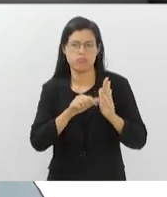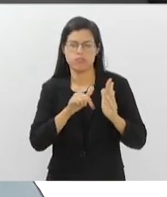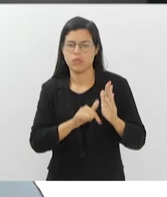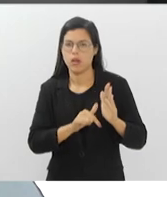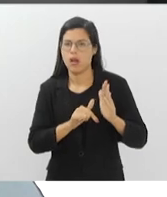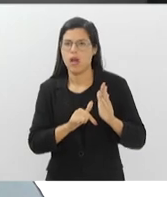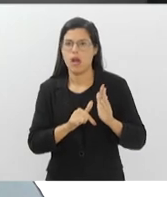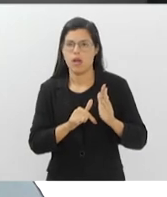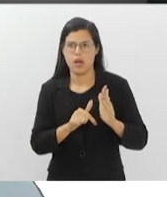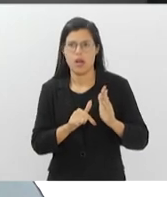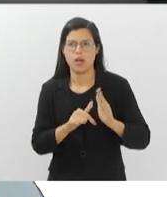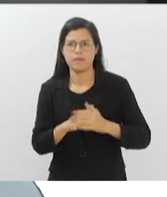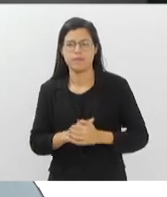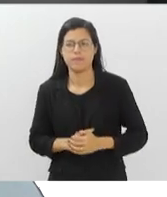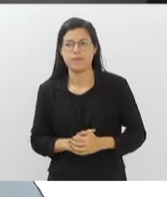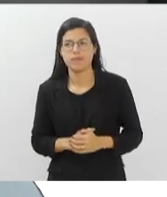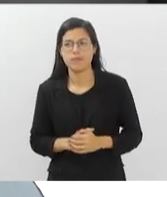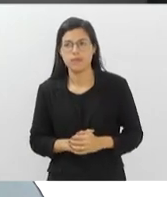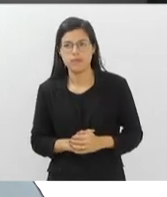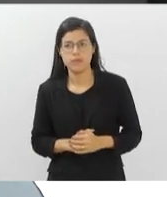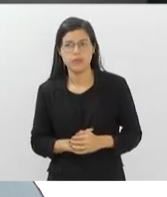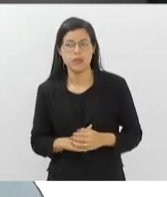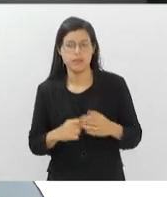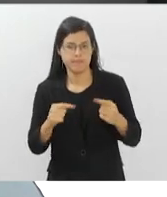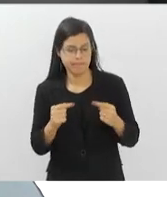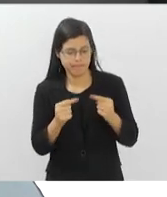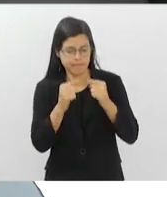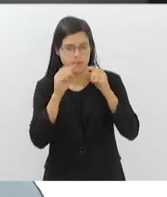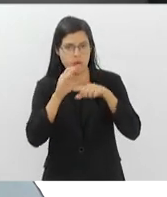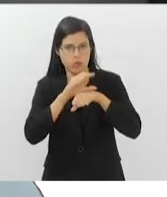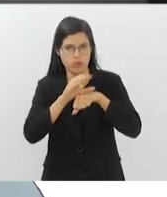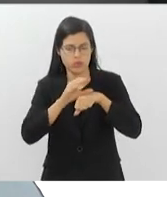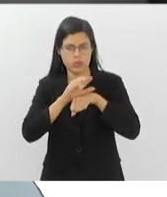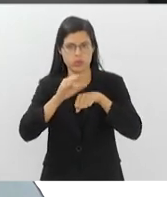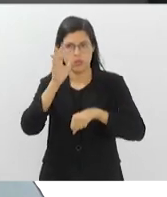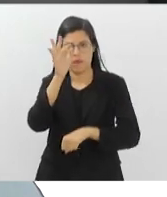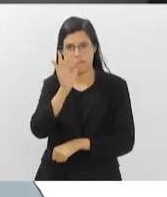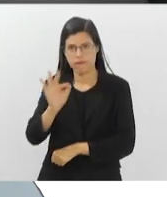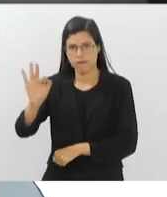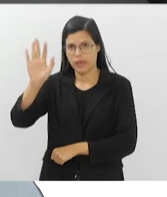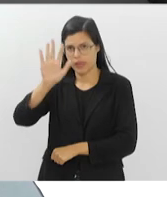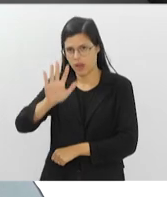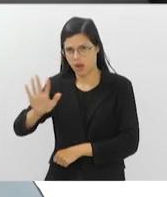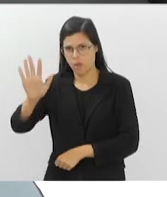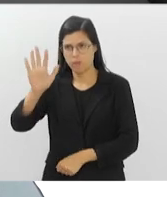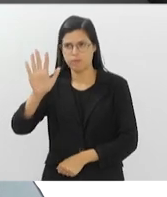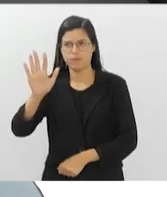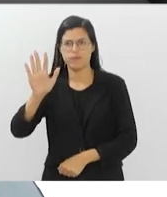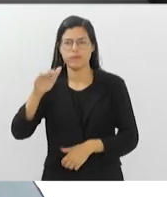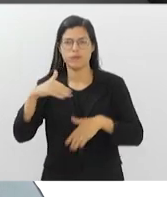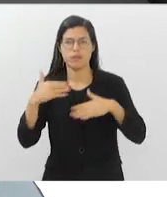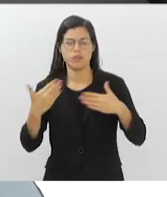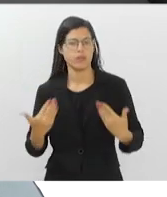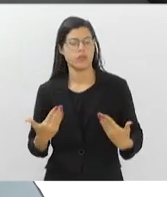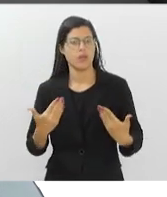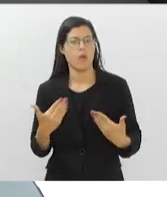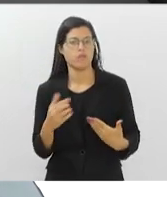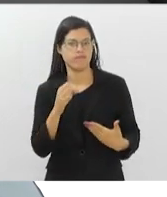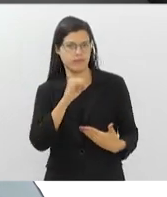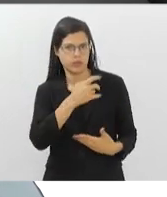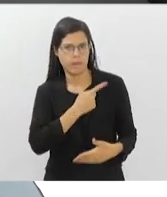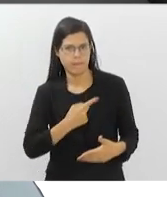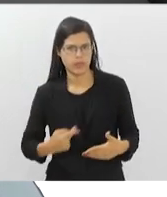leis, respaldado na Constituição Federal. Então, se Vossa Excelência me